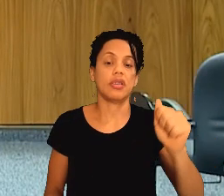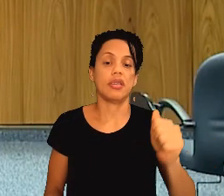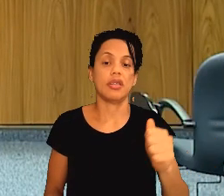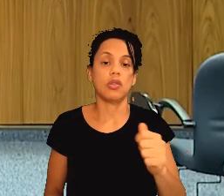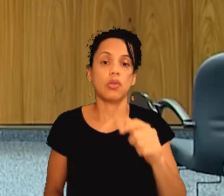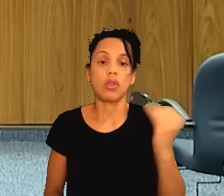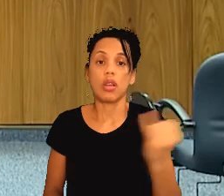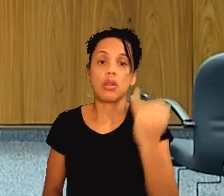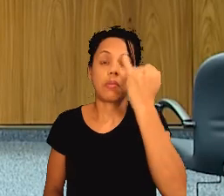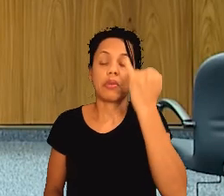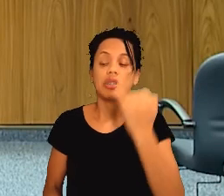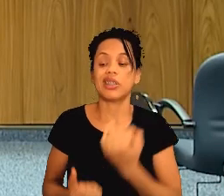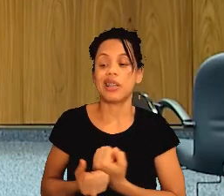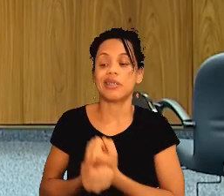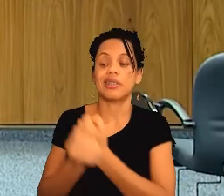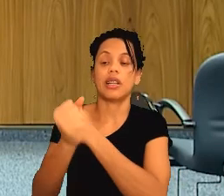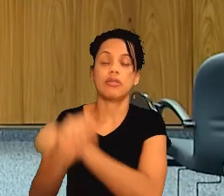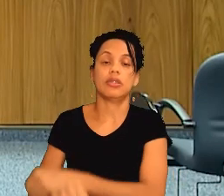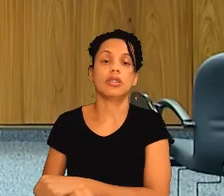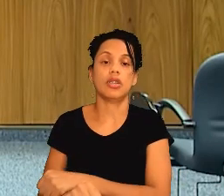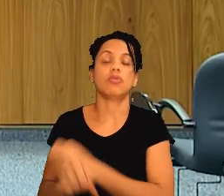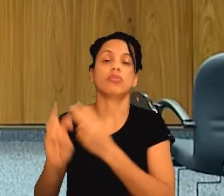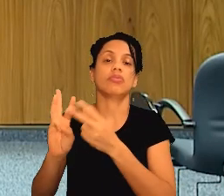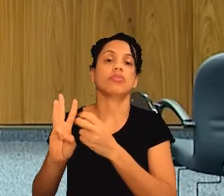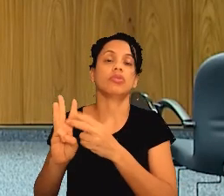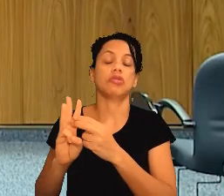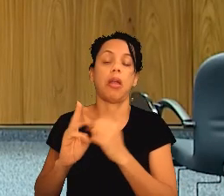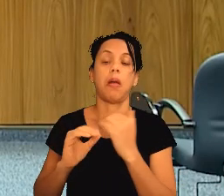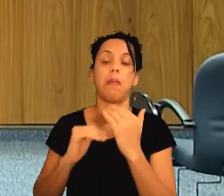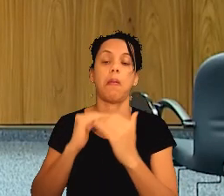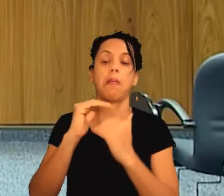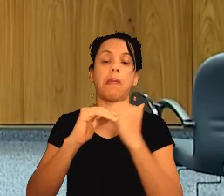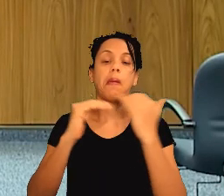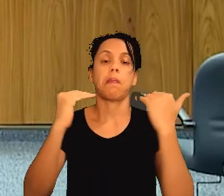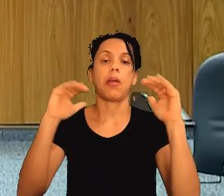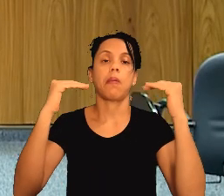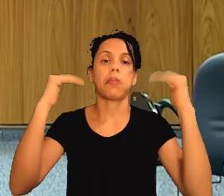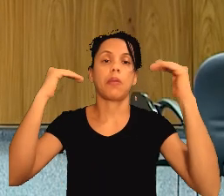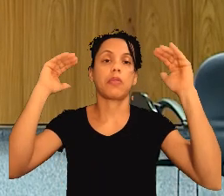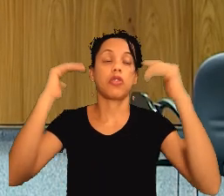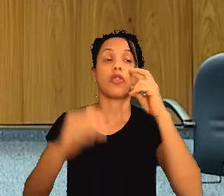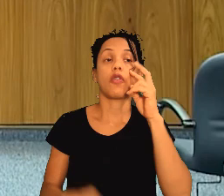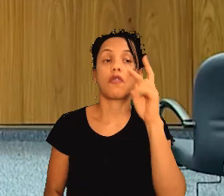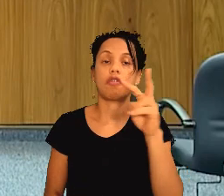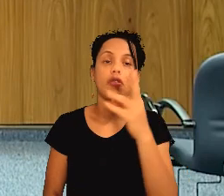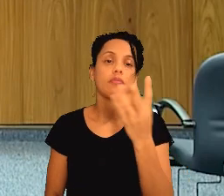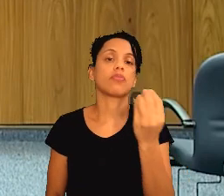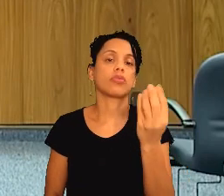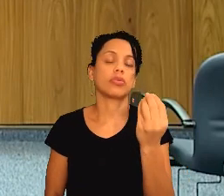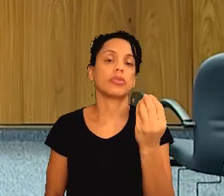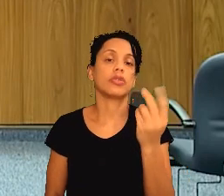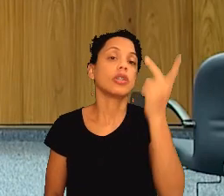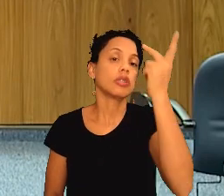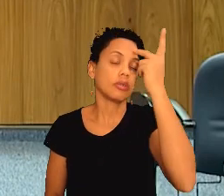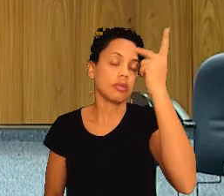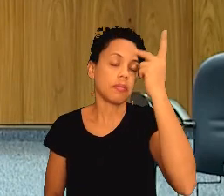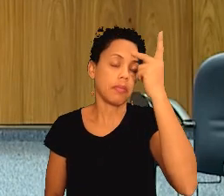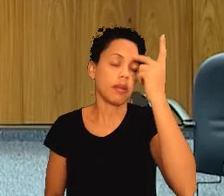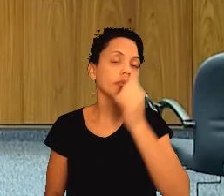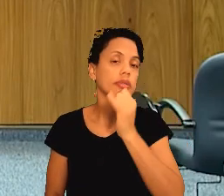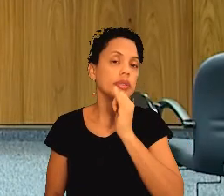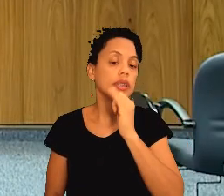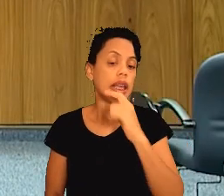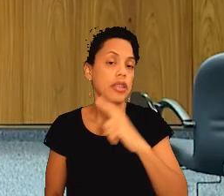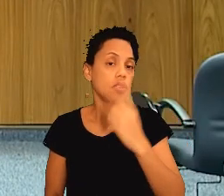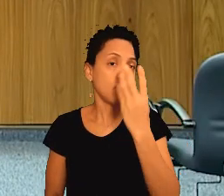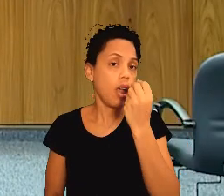indígena que estava sendo promovida, na realidade. E houve muita escravidão indígena, isso a gente esquece. São Paulo, por